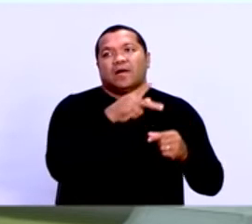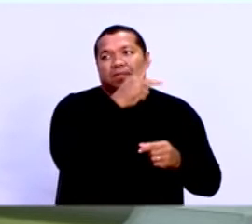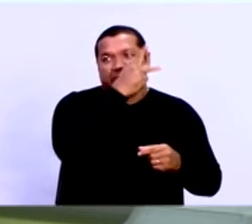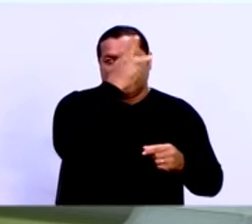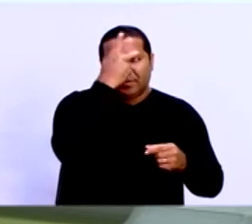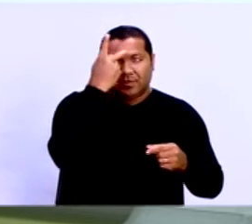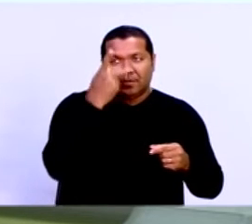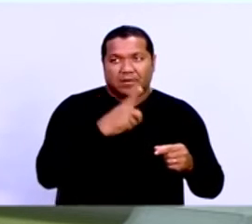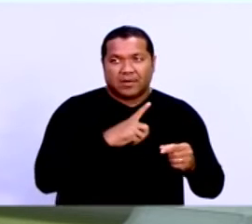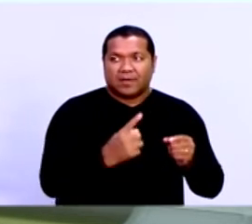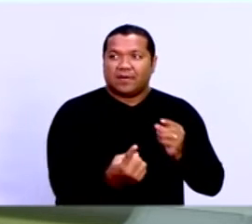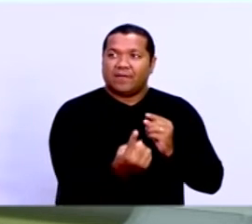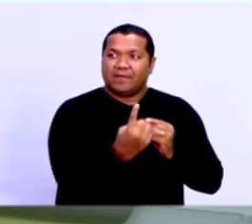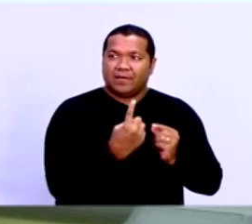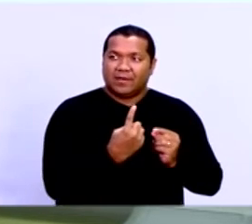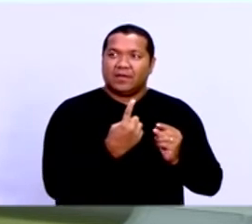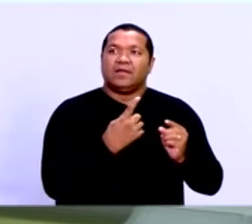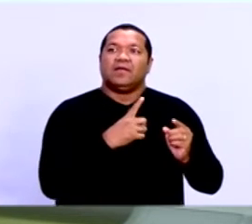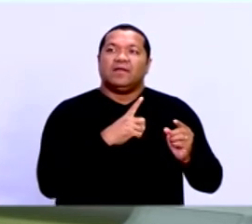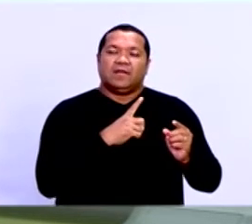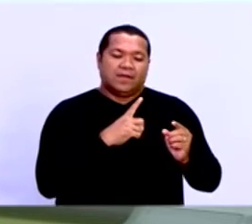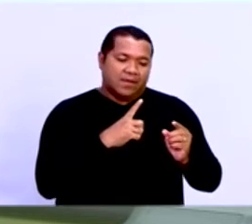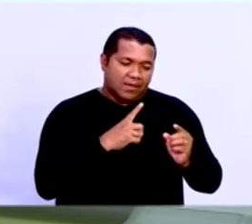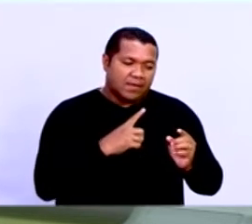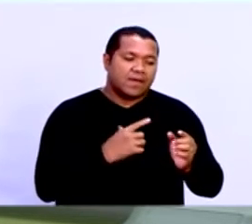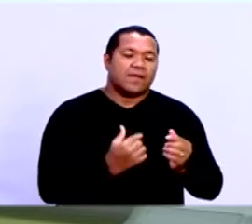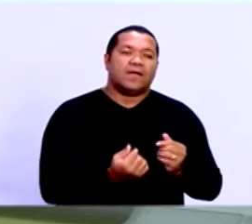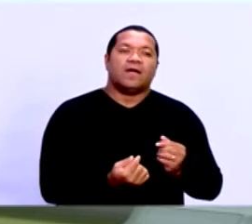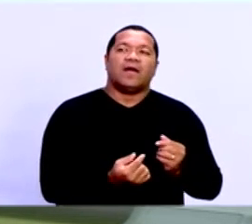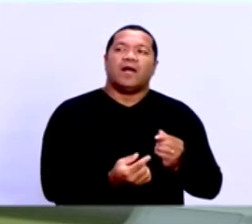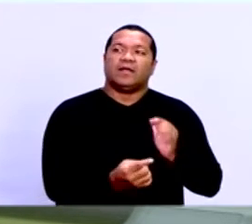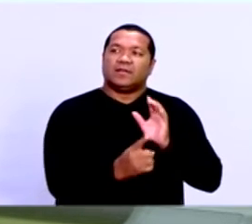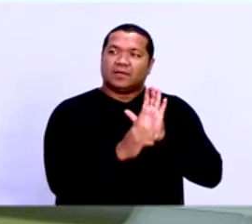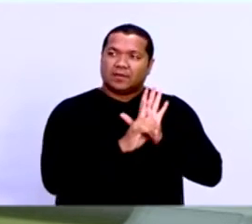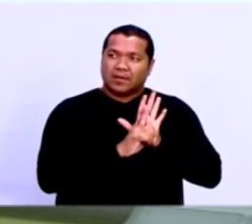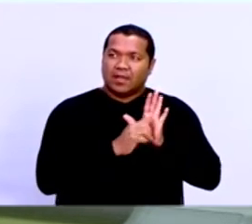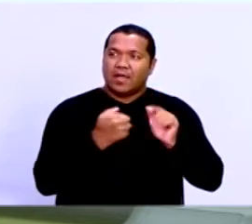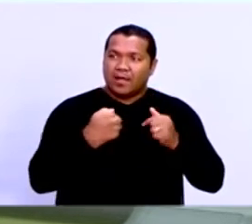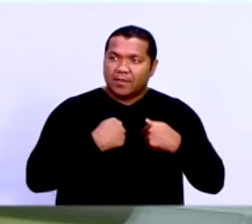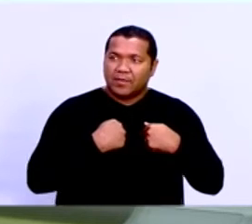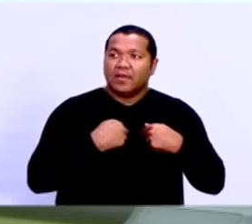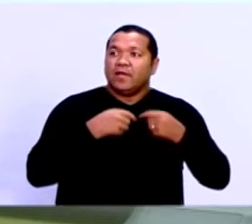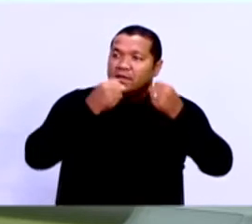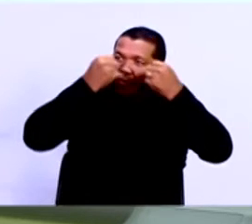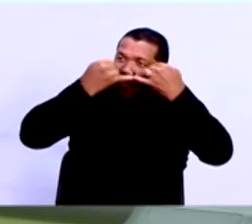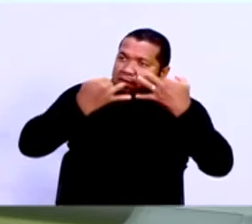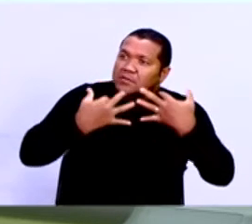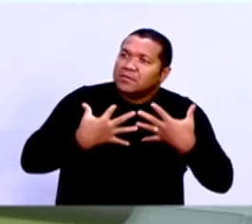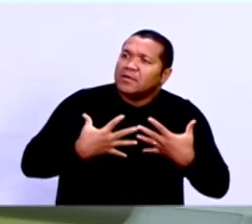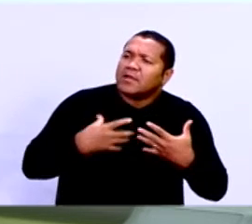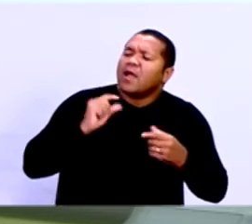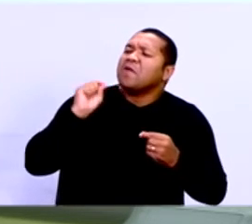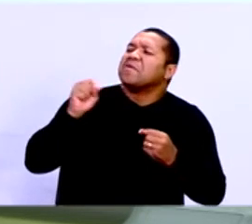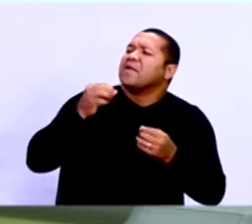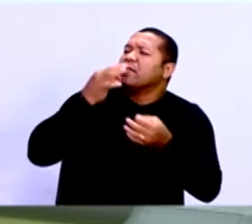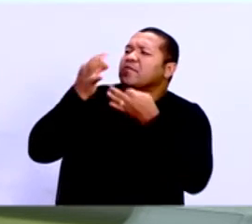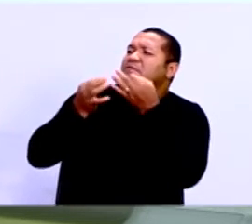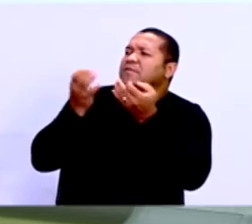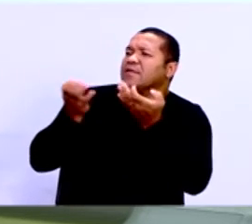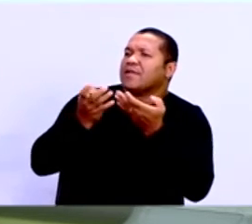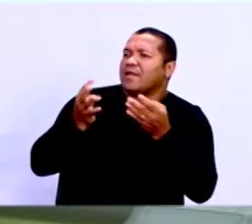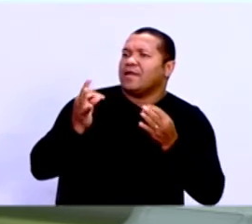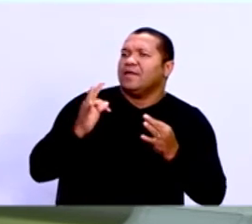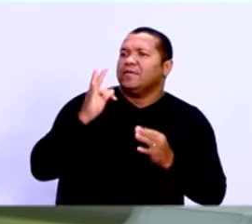aí então nós vamos o cliente é que vai vir até mim e vai dizer qual é a proposta que ele quer tá